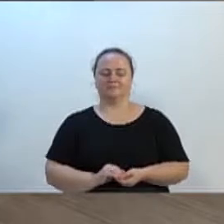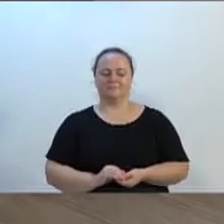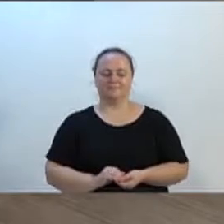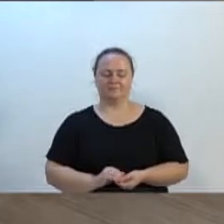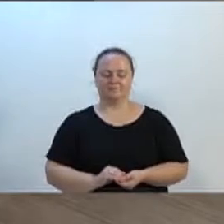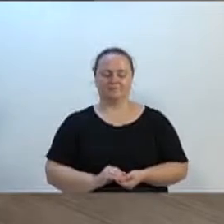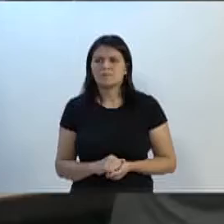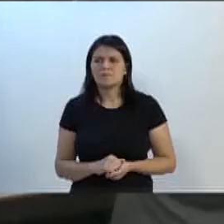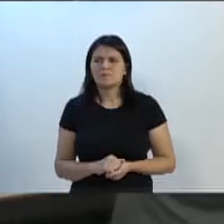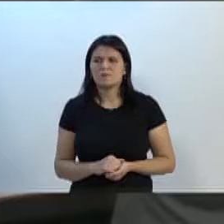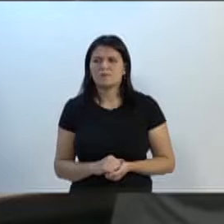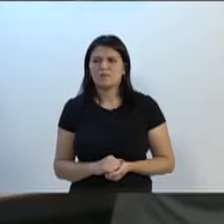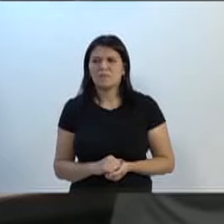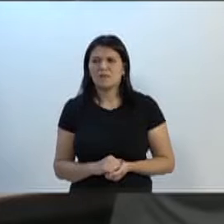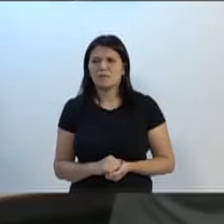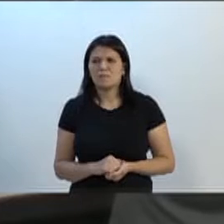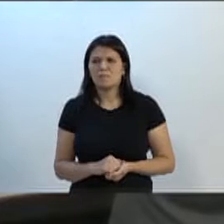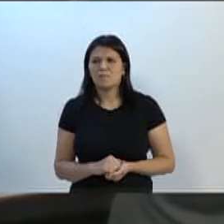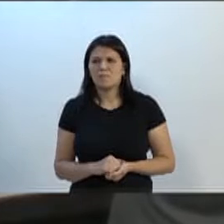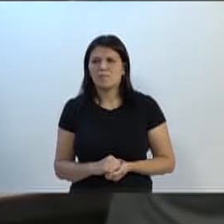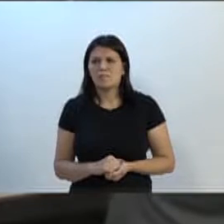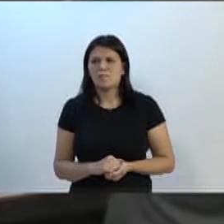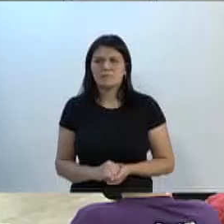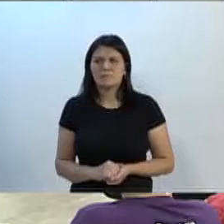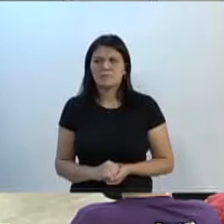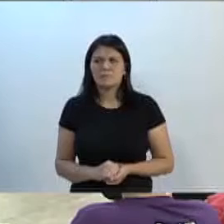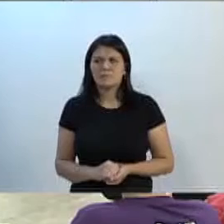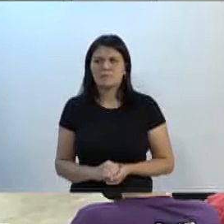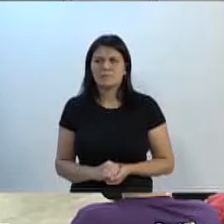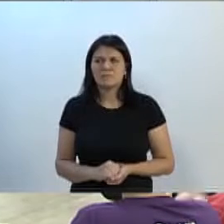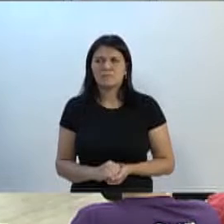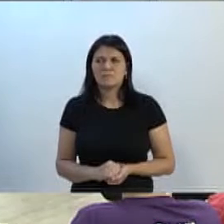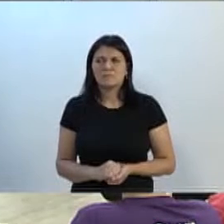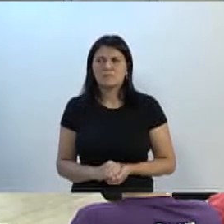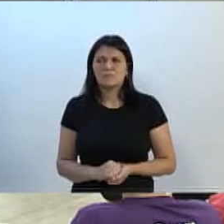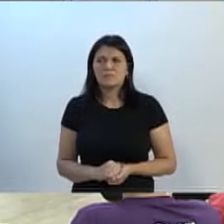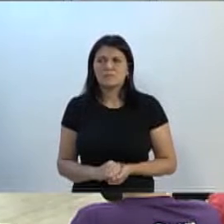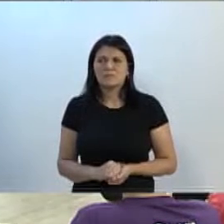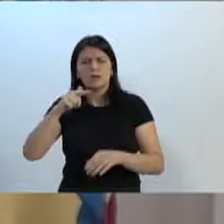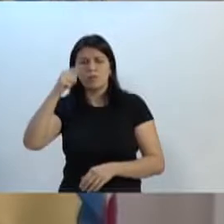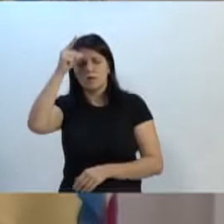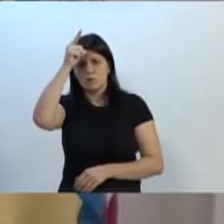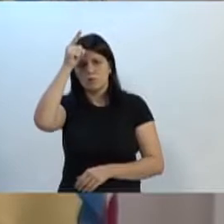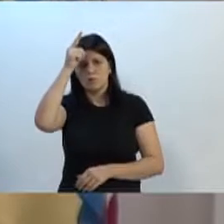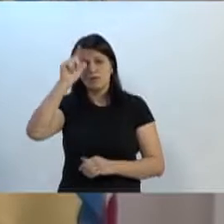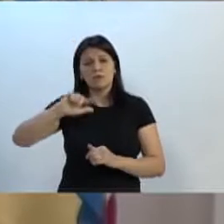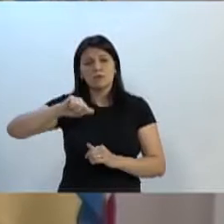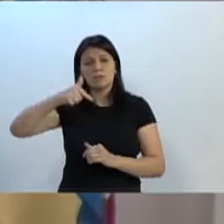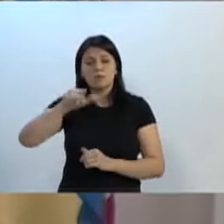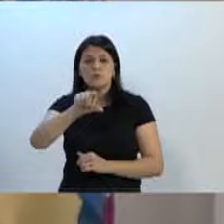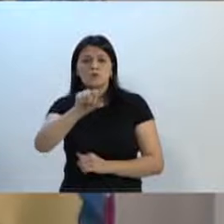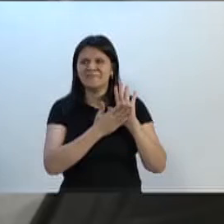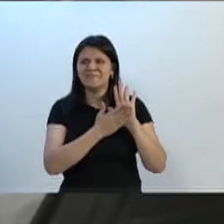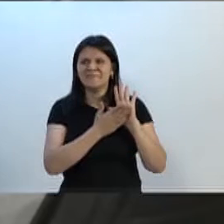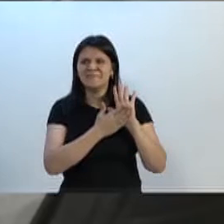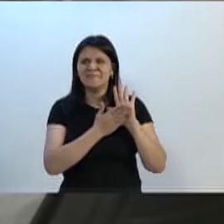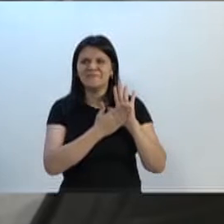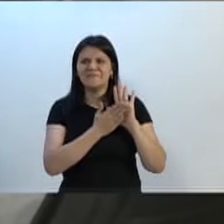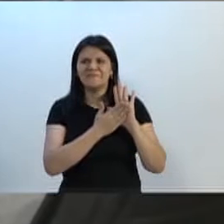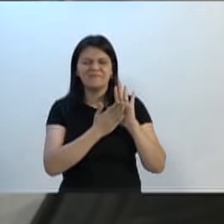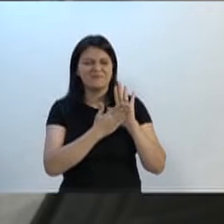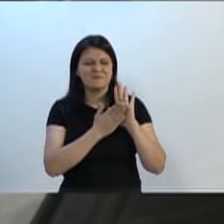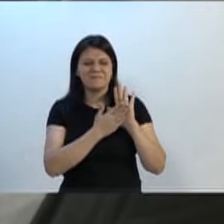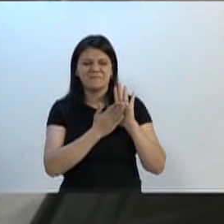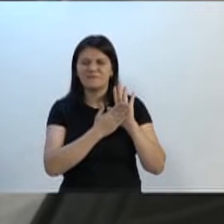15 vereadores mirins escolheu um professor para prestar o reconhecimento. Matheus Feliciano de Azevedo